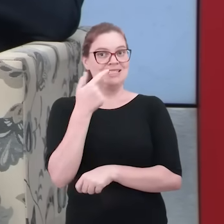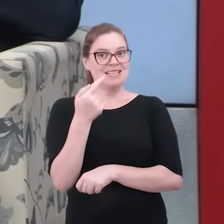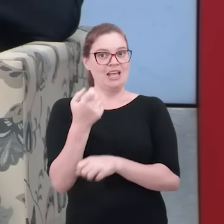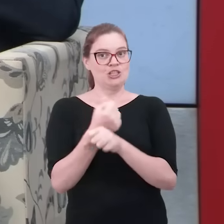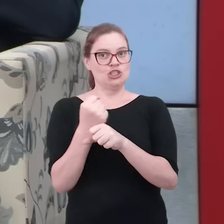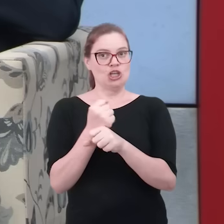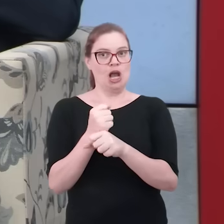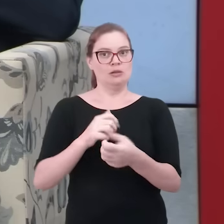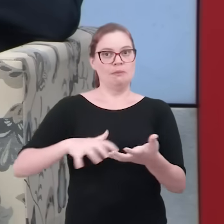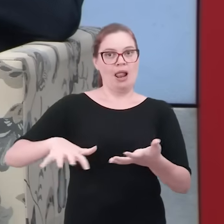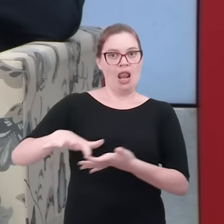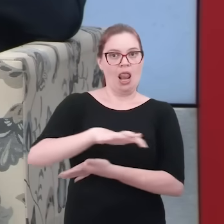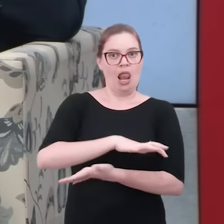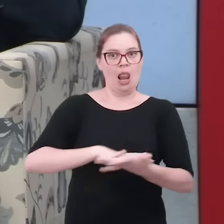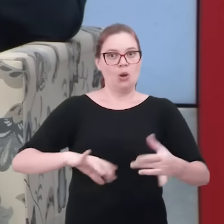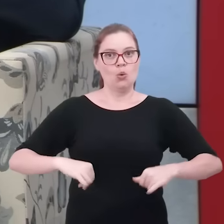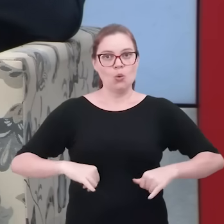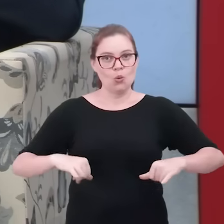grande tribulação.